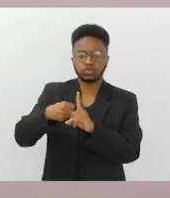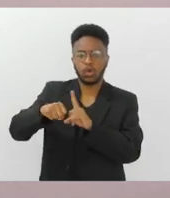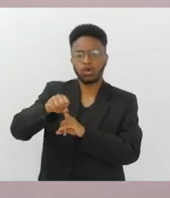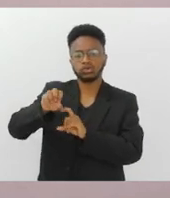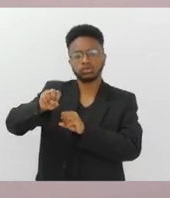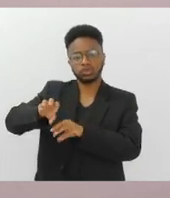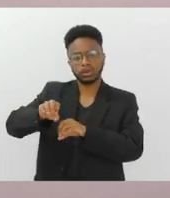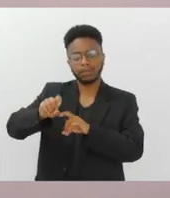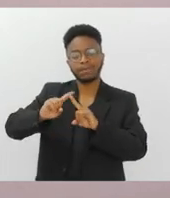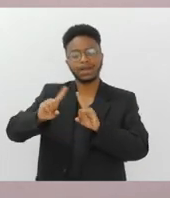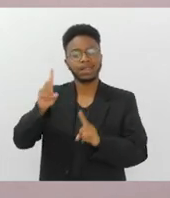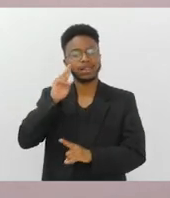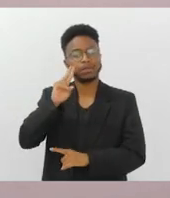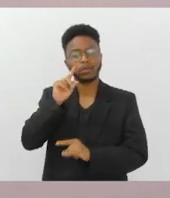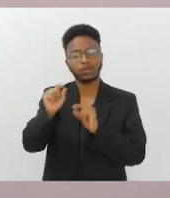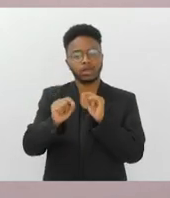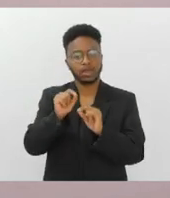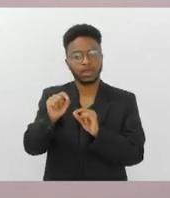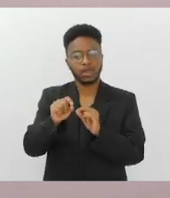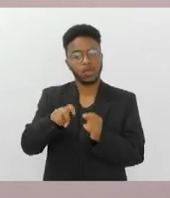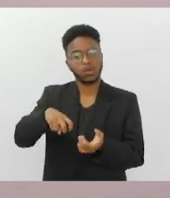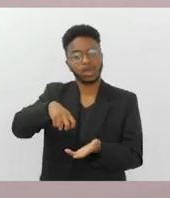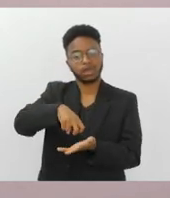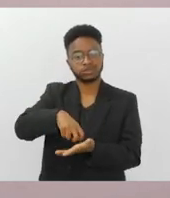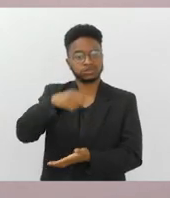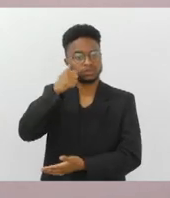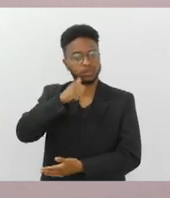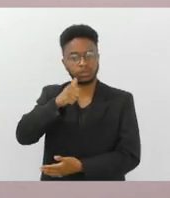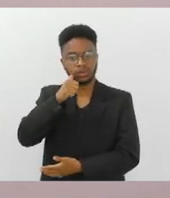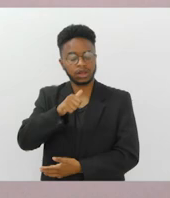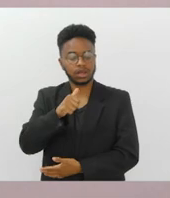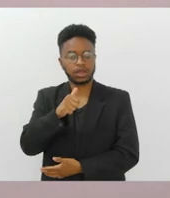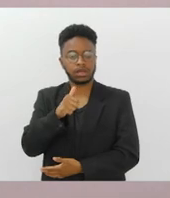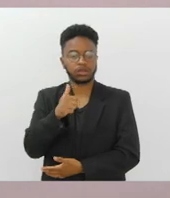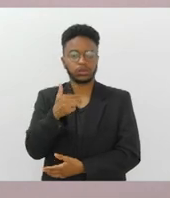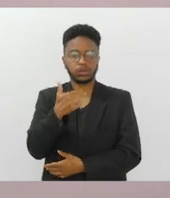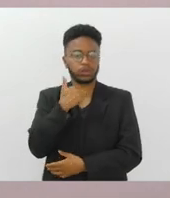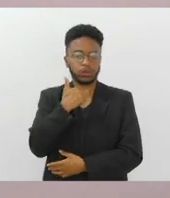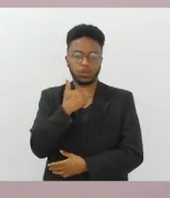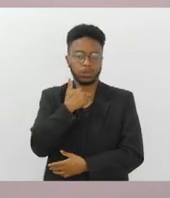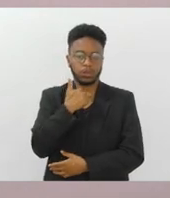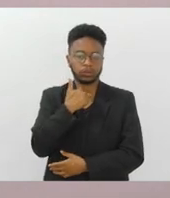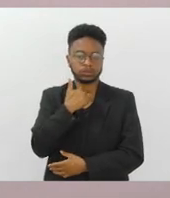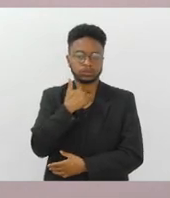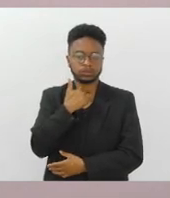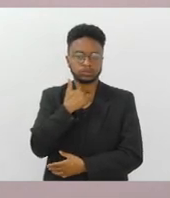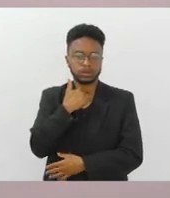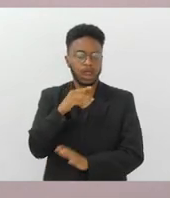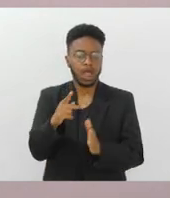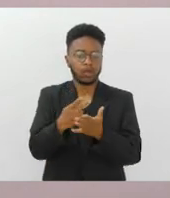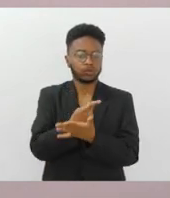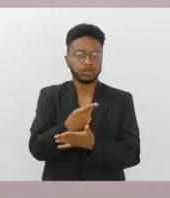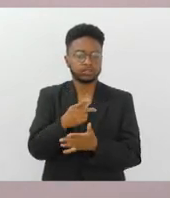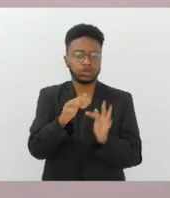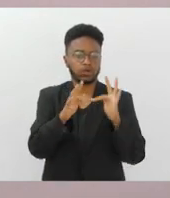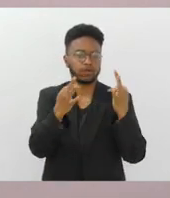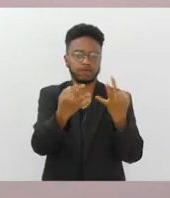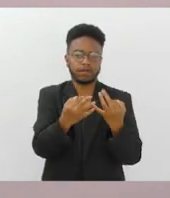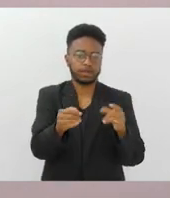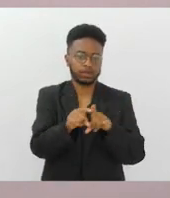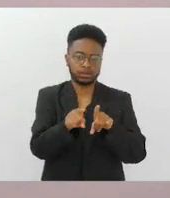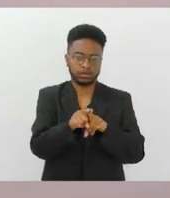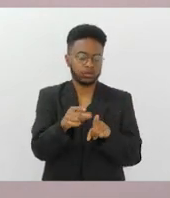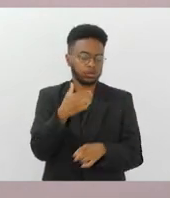que a pena dessas mulheres não podem, essas penas não podem ser extensivas aos seus familiares, não podem